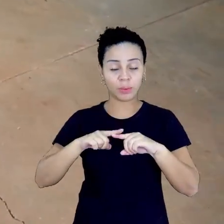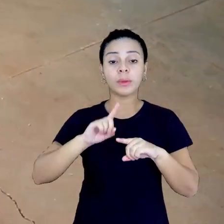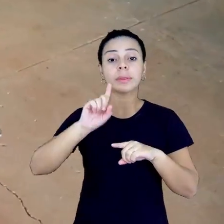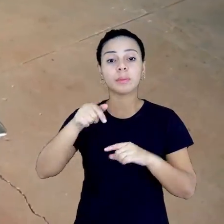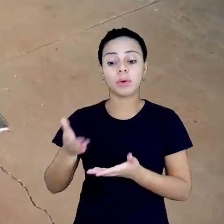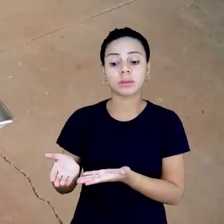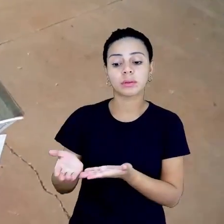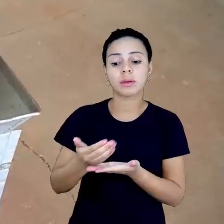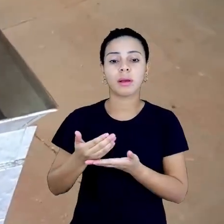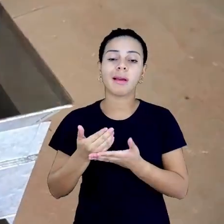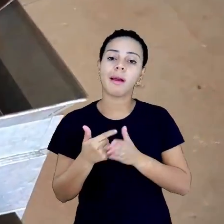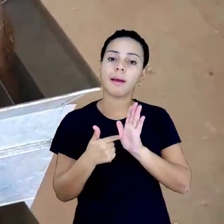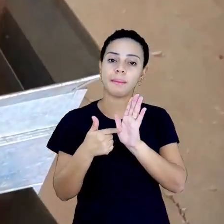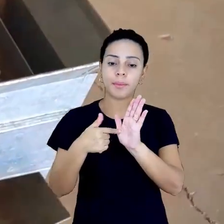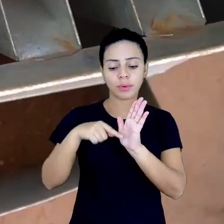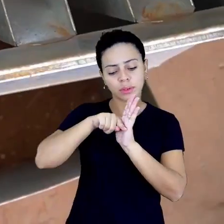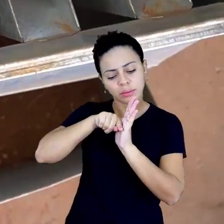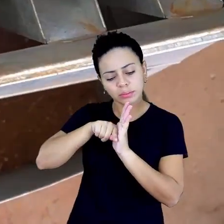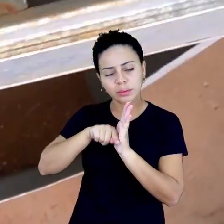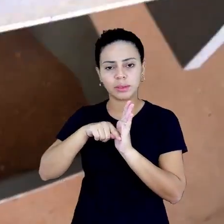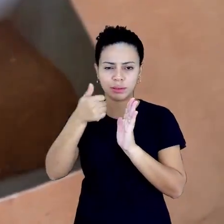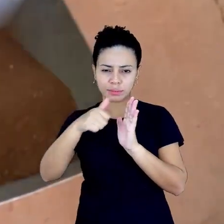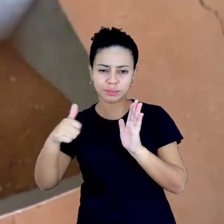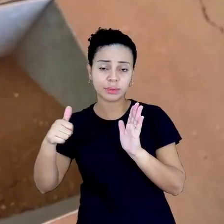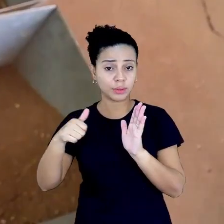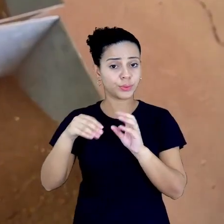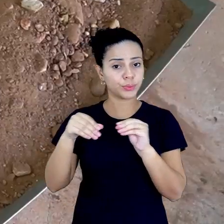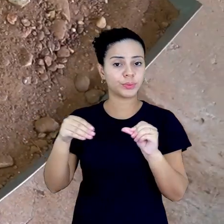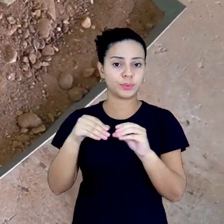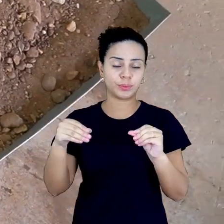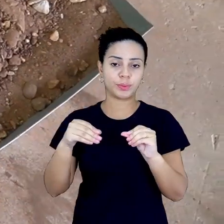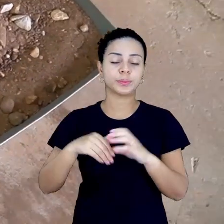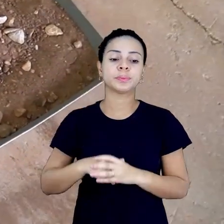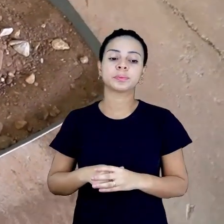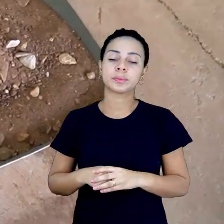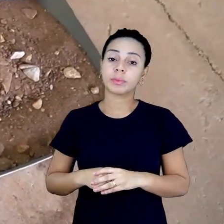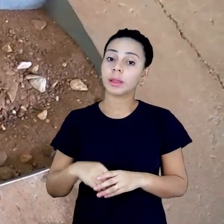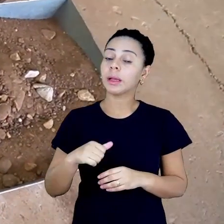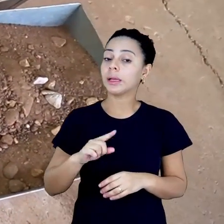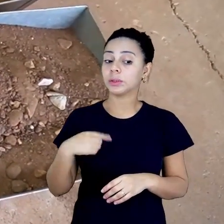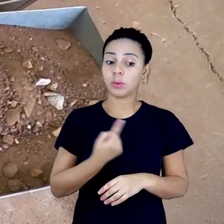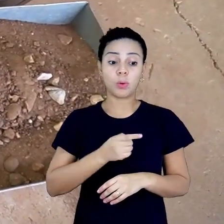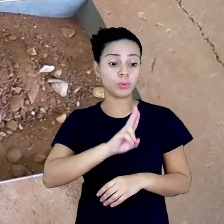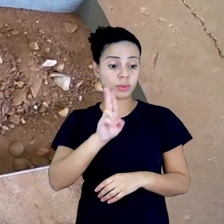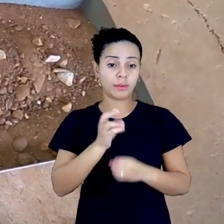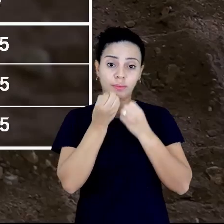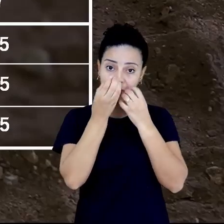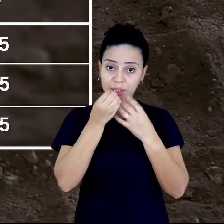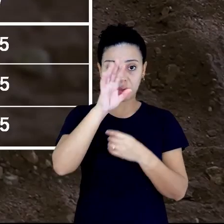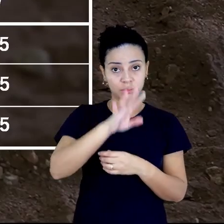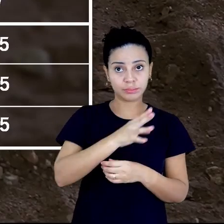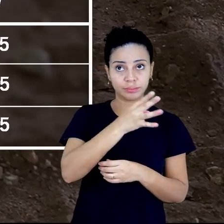até se obter uma amostra representativa em quantidade suficiente para a realização do ensaio, sendo utilizados